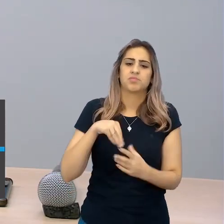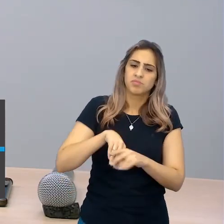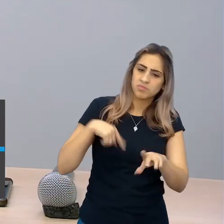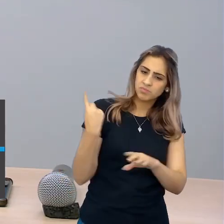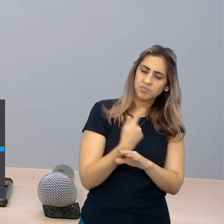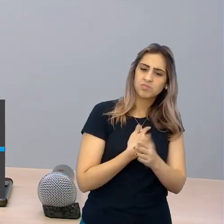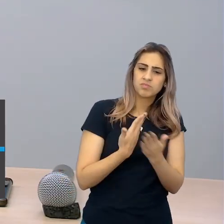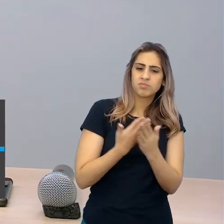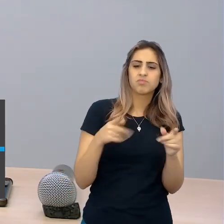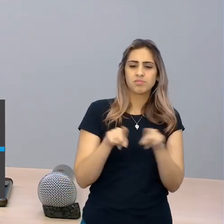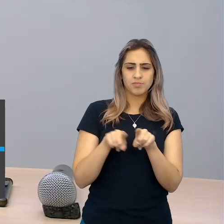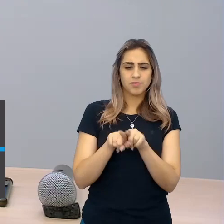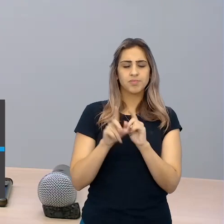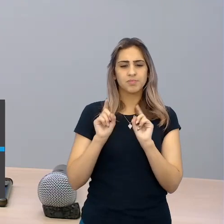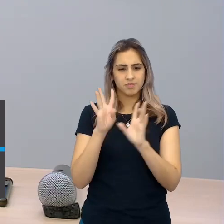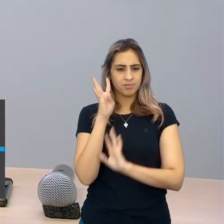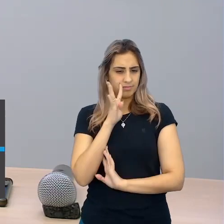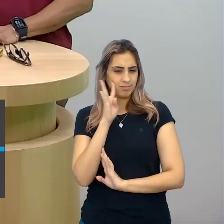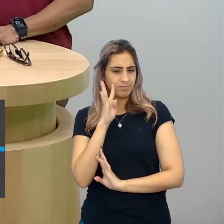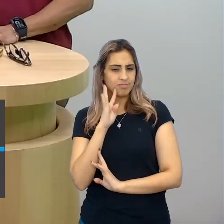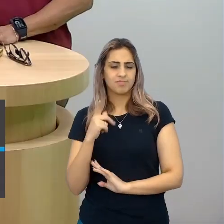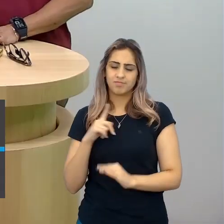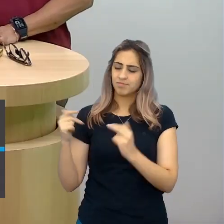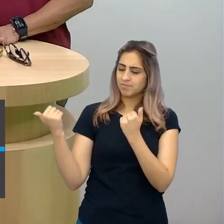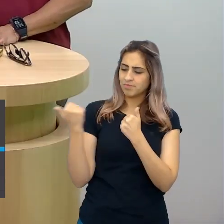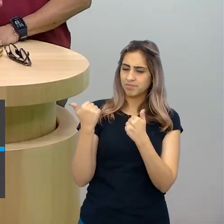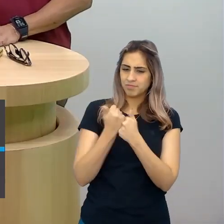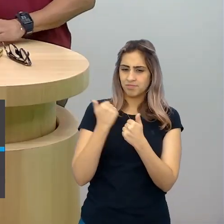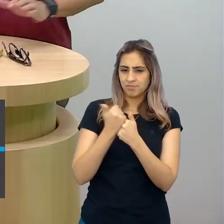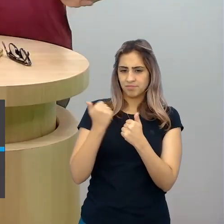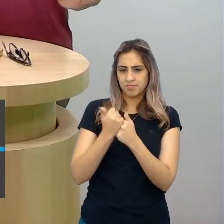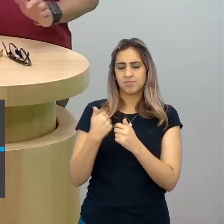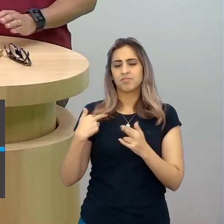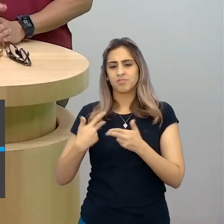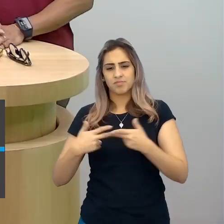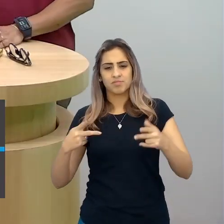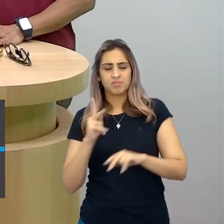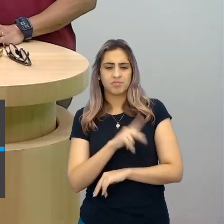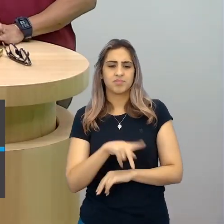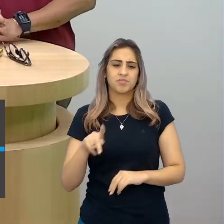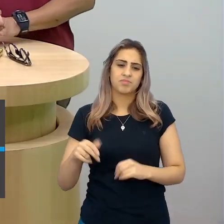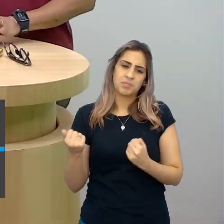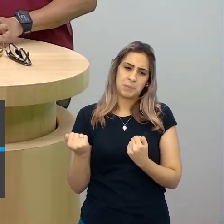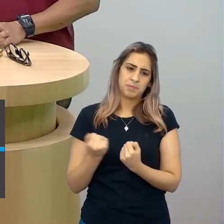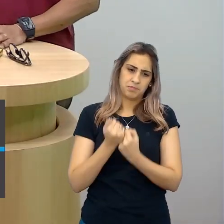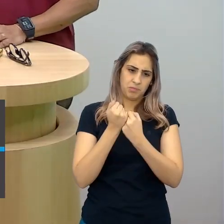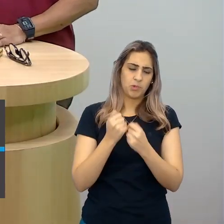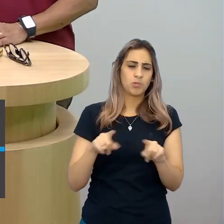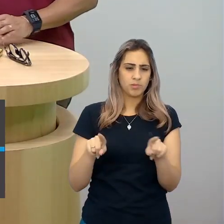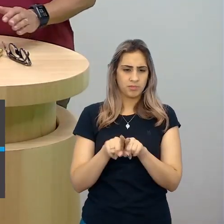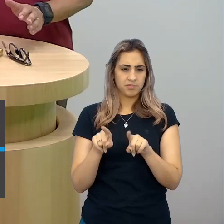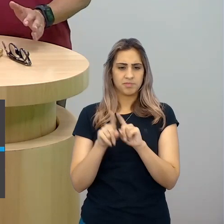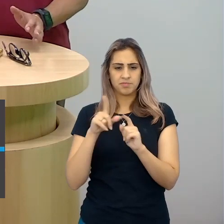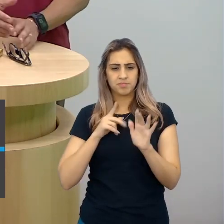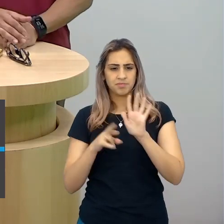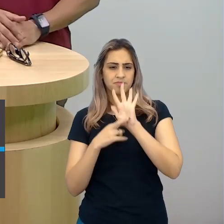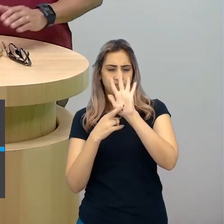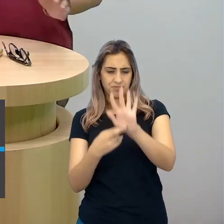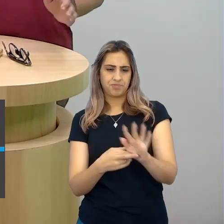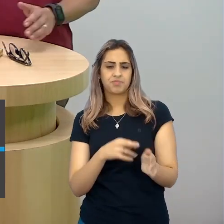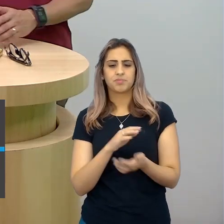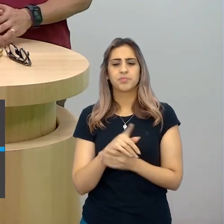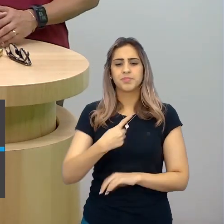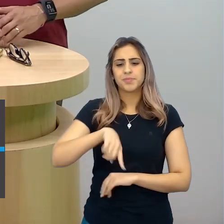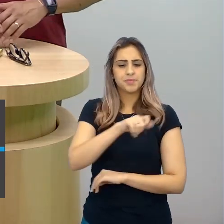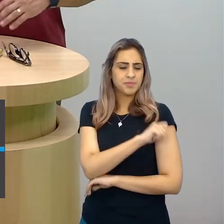aulas também. É legal, certo? né? Serve até de apoio aí para produzir, né? Alguns professores produzirem Pra dar aula, ideias. terem como referência, né? Para o pessoal, para